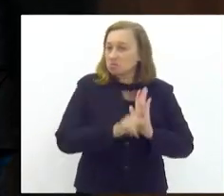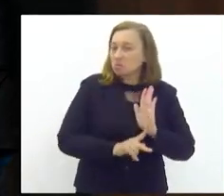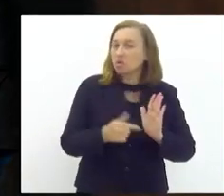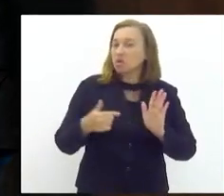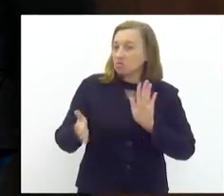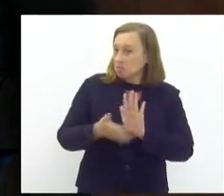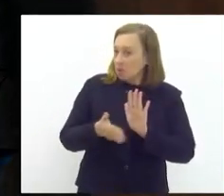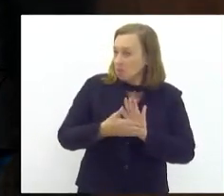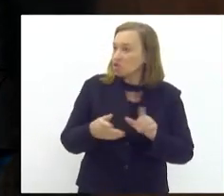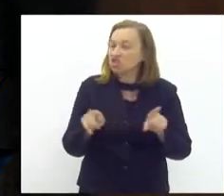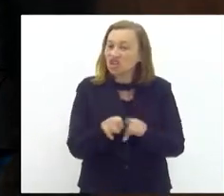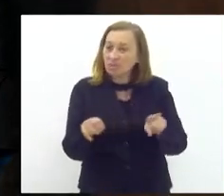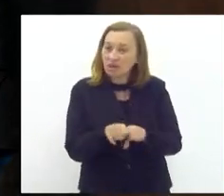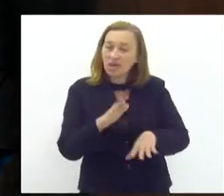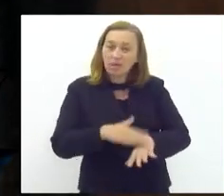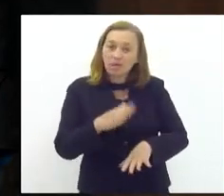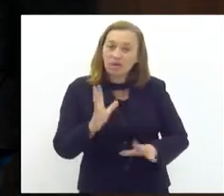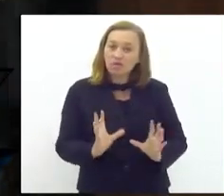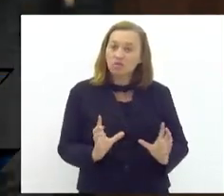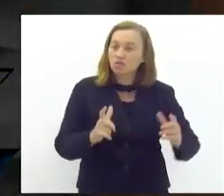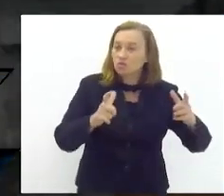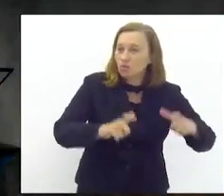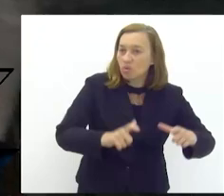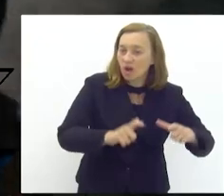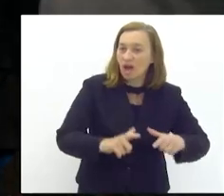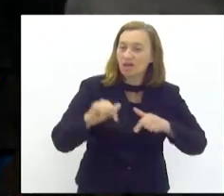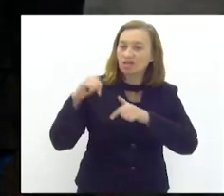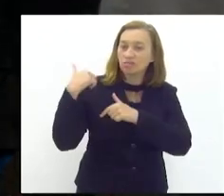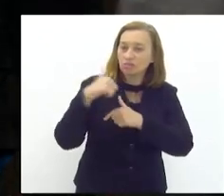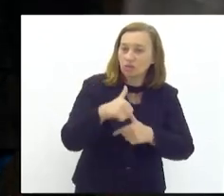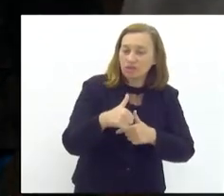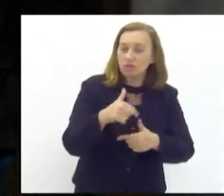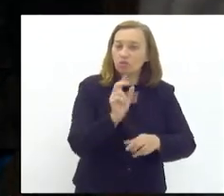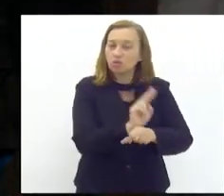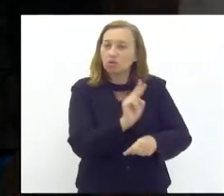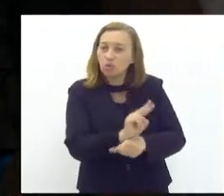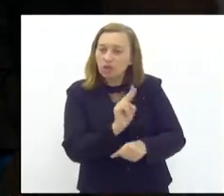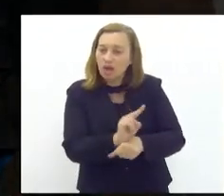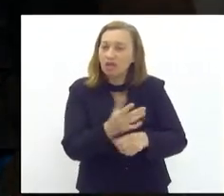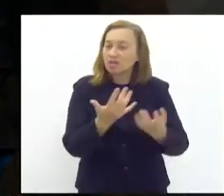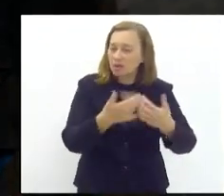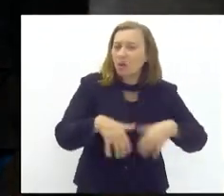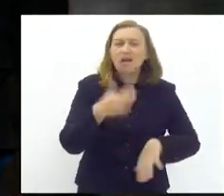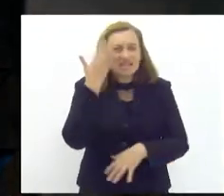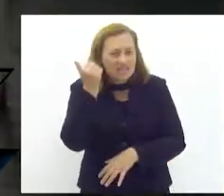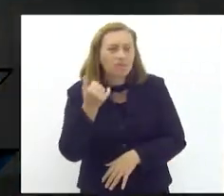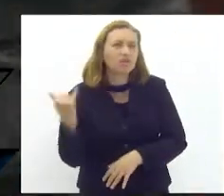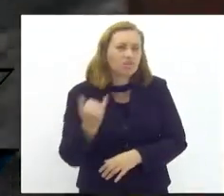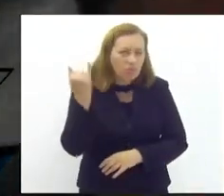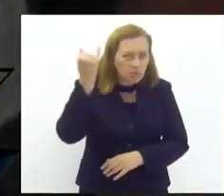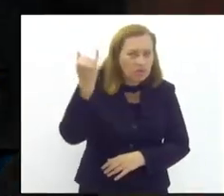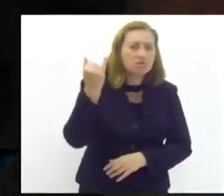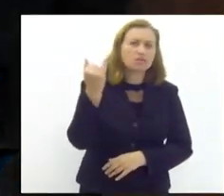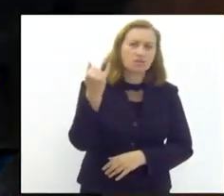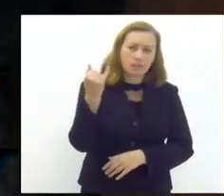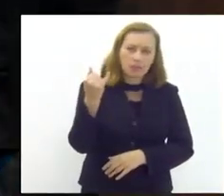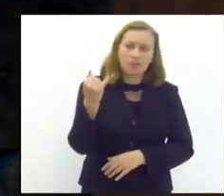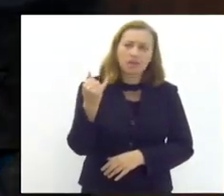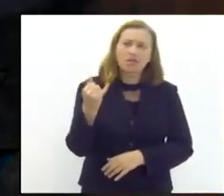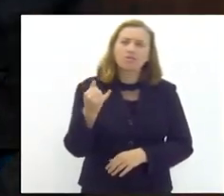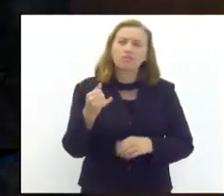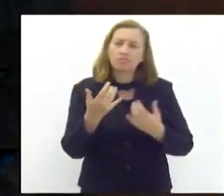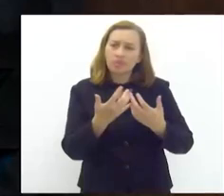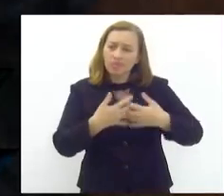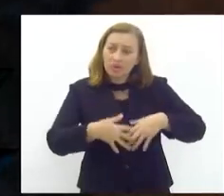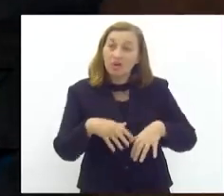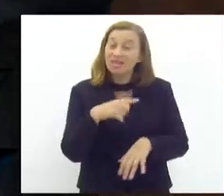propondo também mas as humanidade de conservação e Petrópolis a gente sabe da importância a gente sabe que é da importância disso para Petrópolis